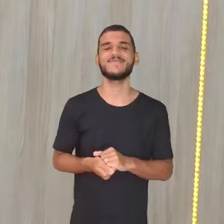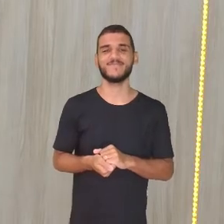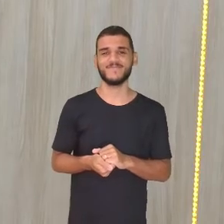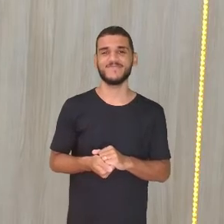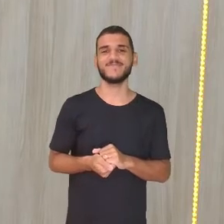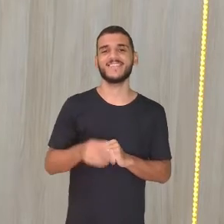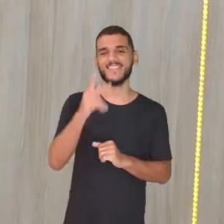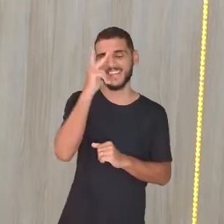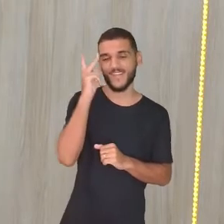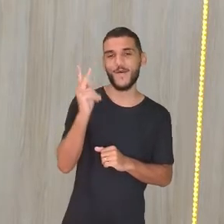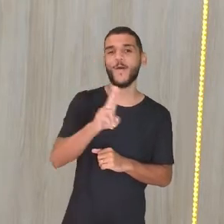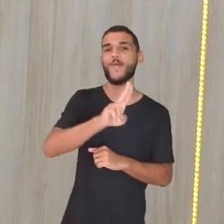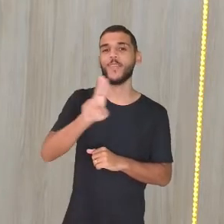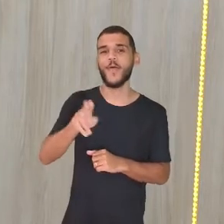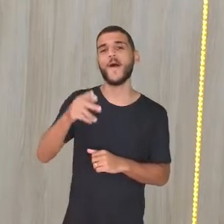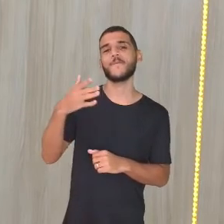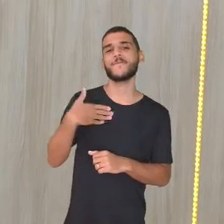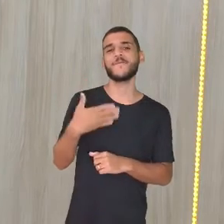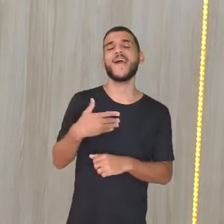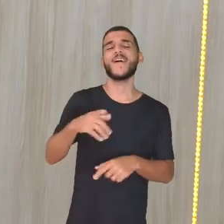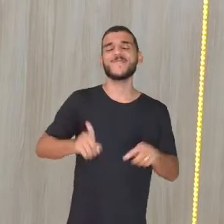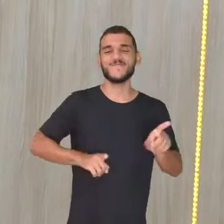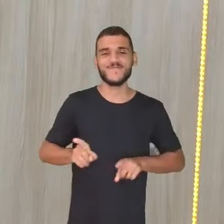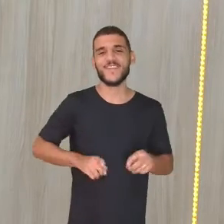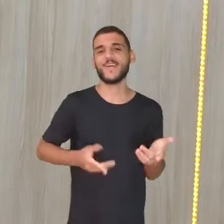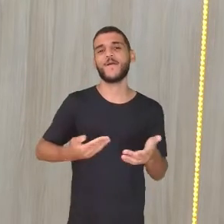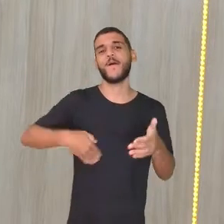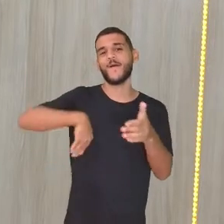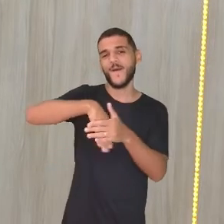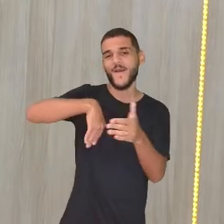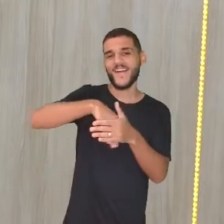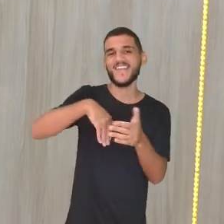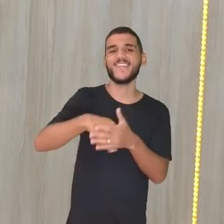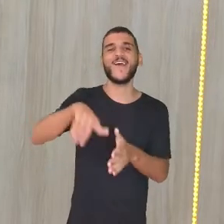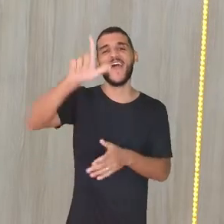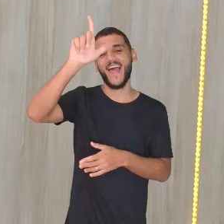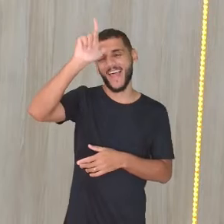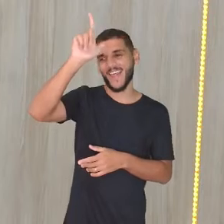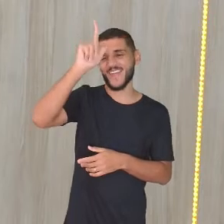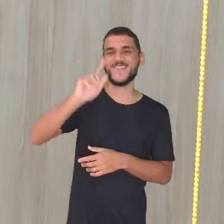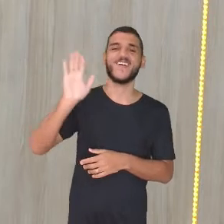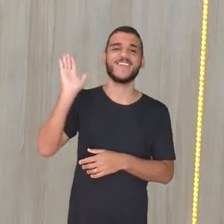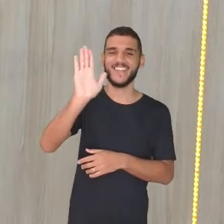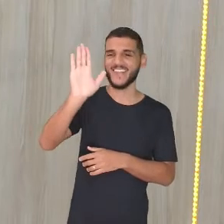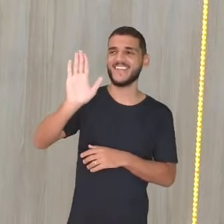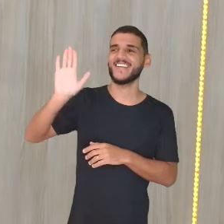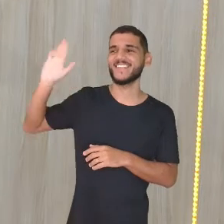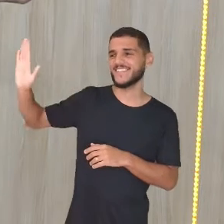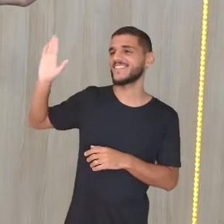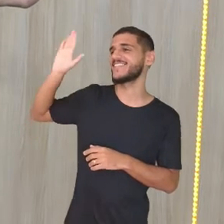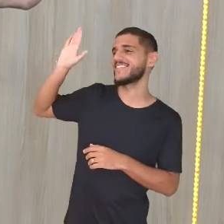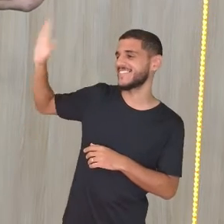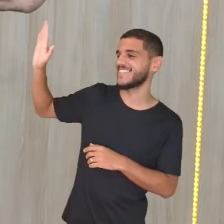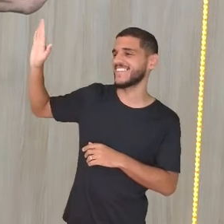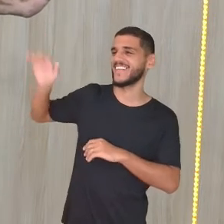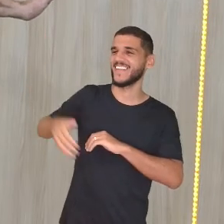Clisman, é o nome do meu primo, pô. Jogador alemão. Chega batendo, Clisman.